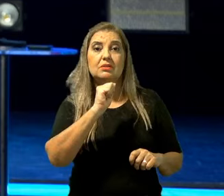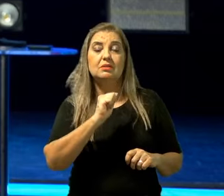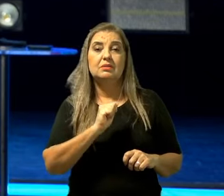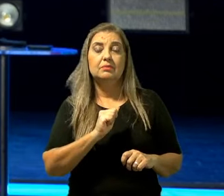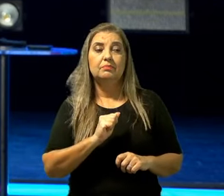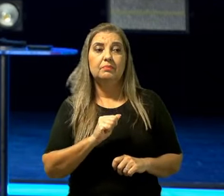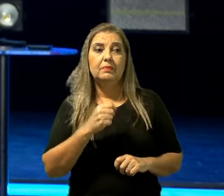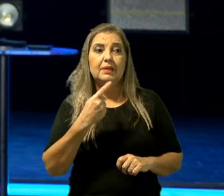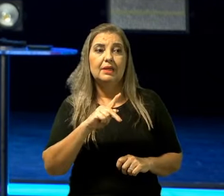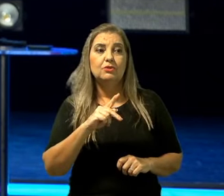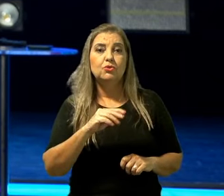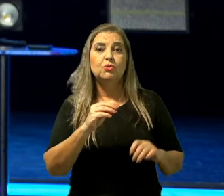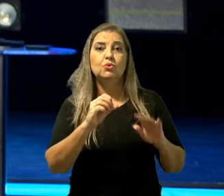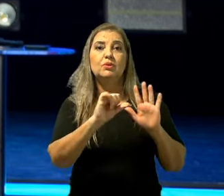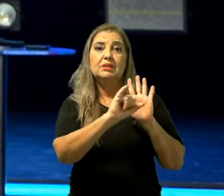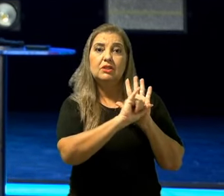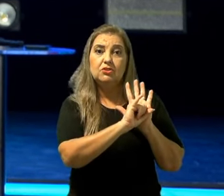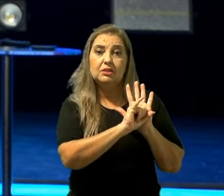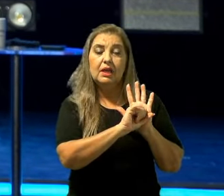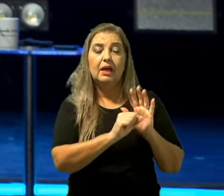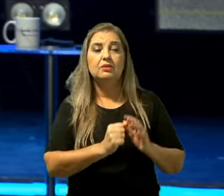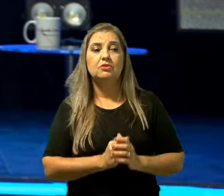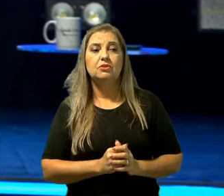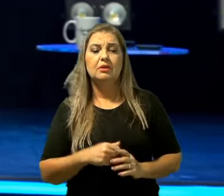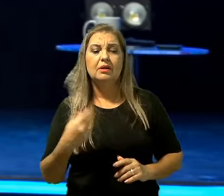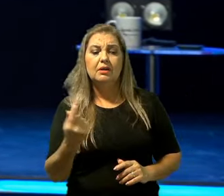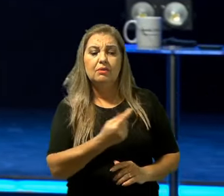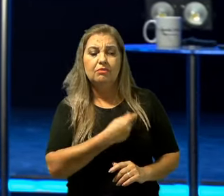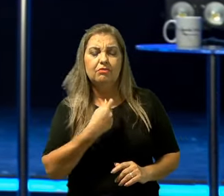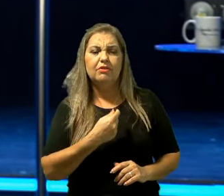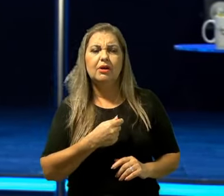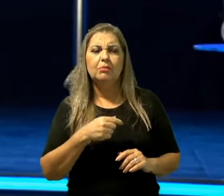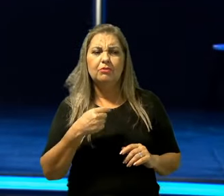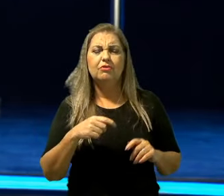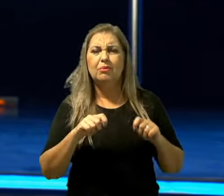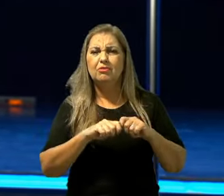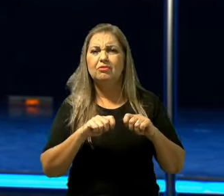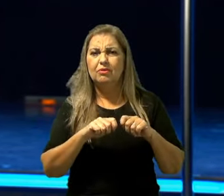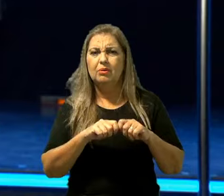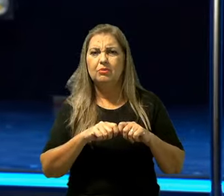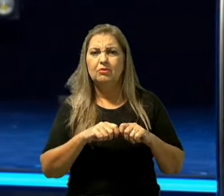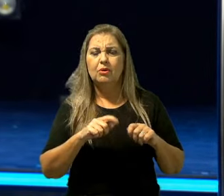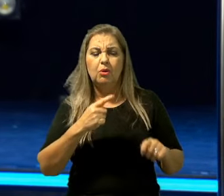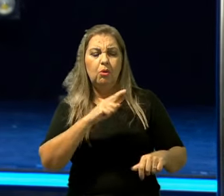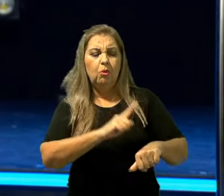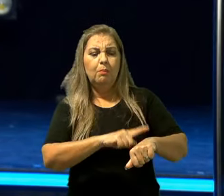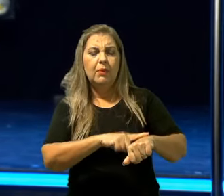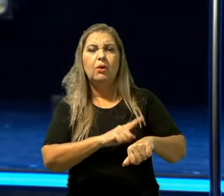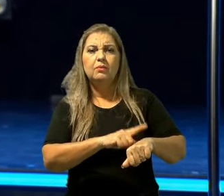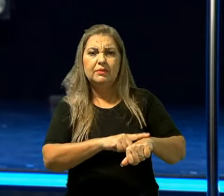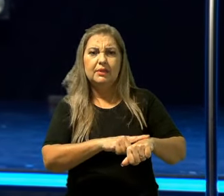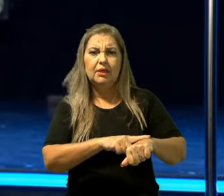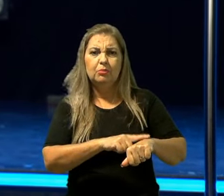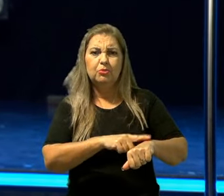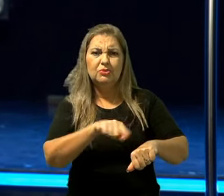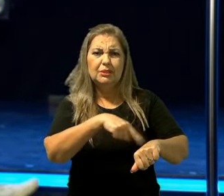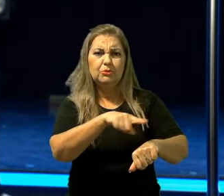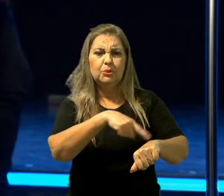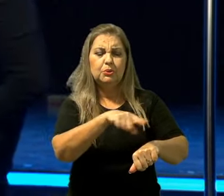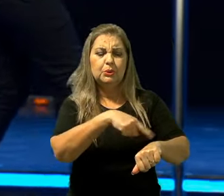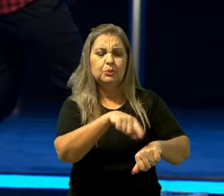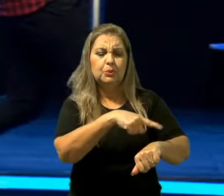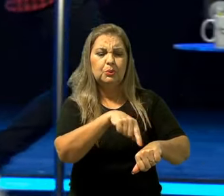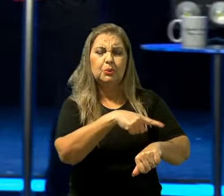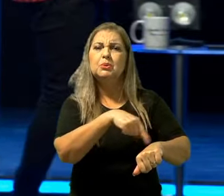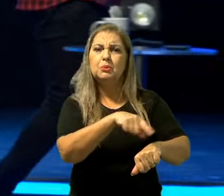sua identidade. Vamos ocupá-los para que eles não tenham tempo de lembrar das palavras que receberam.